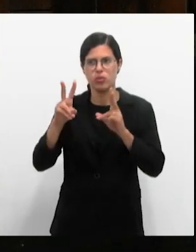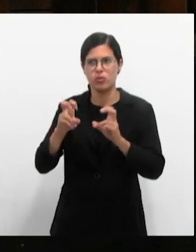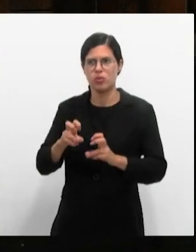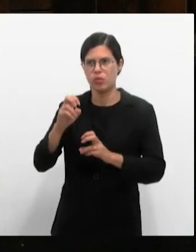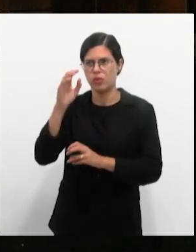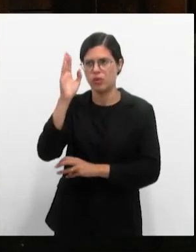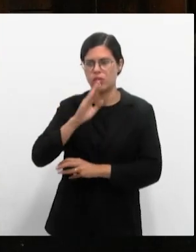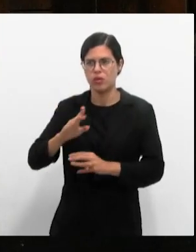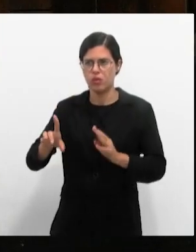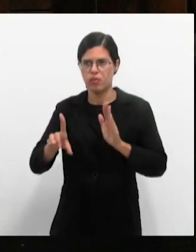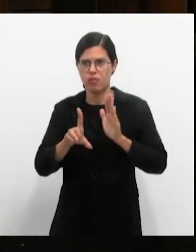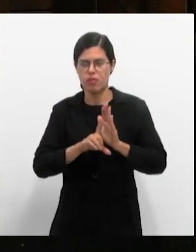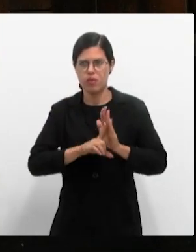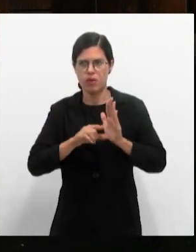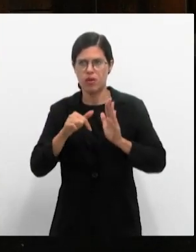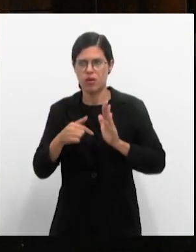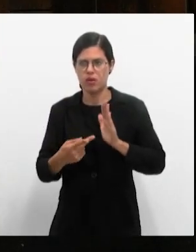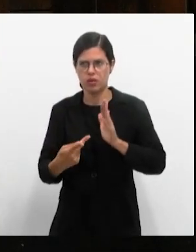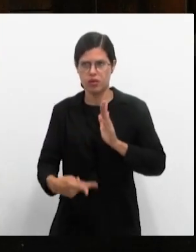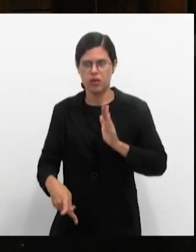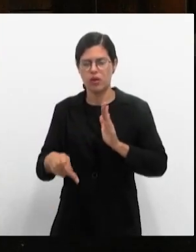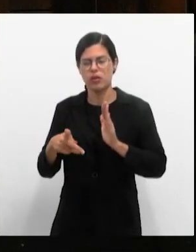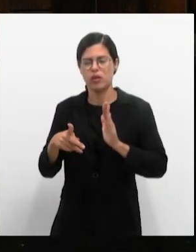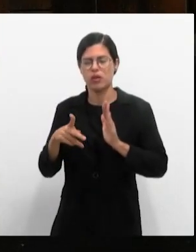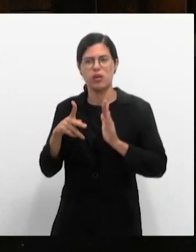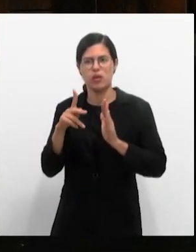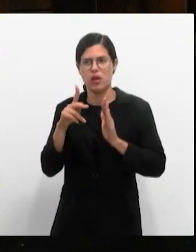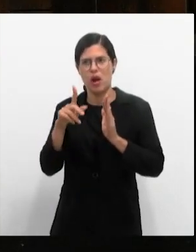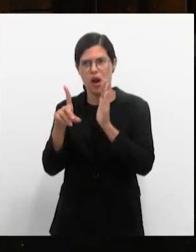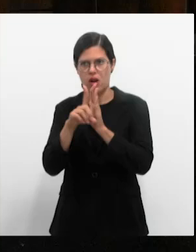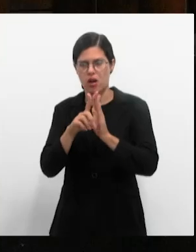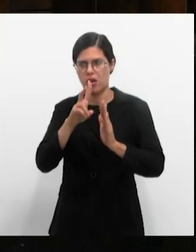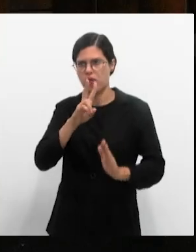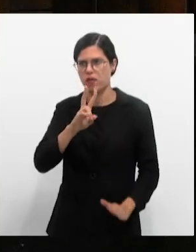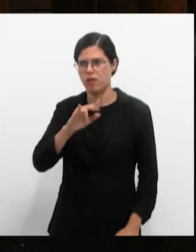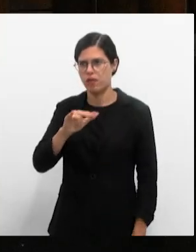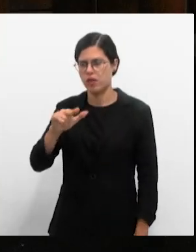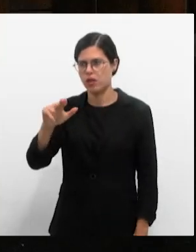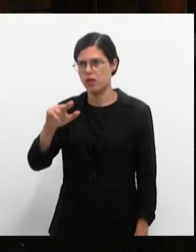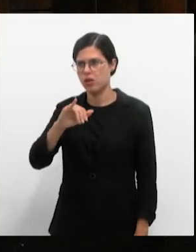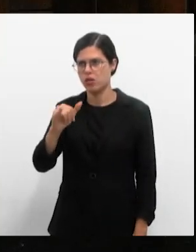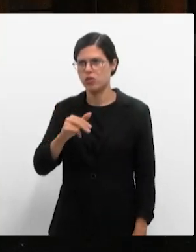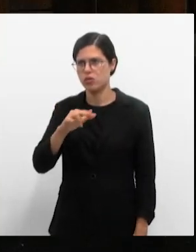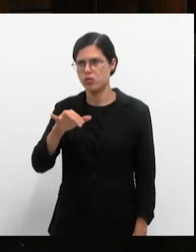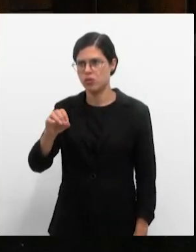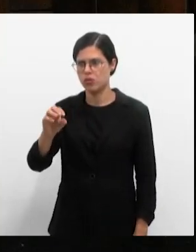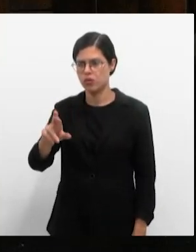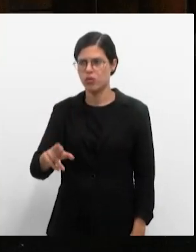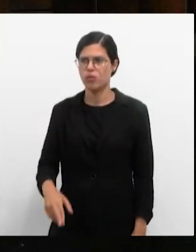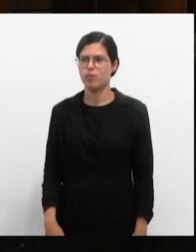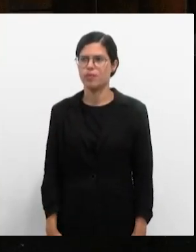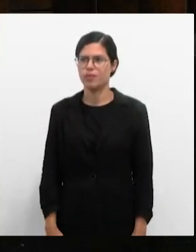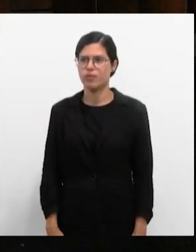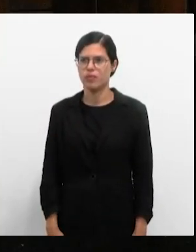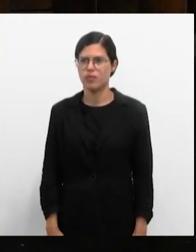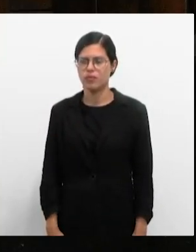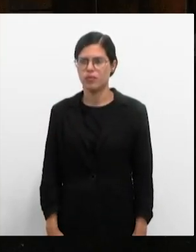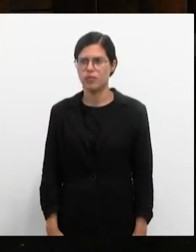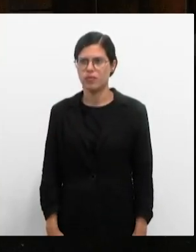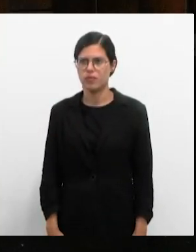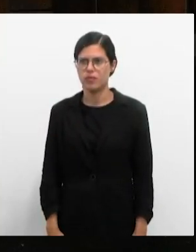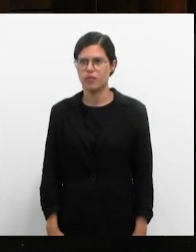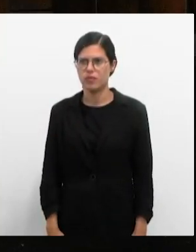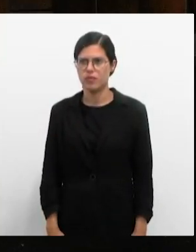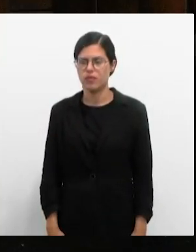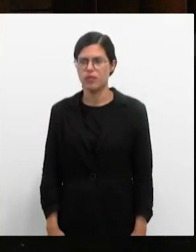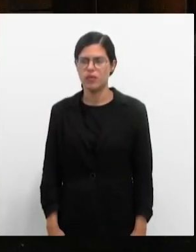lei dessa casa, a Lei Vini Júnior. Sobre a questão da SEJA, eu venho a